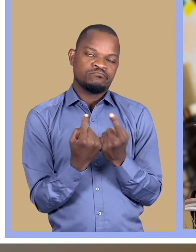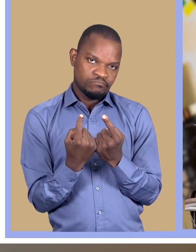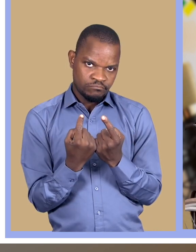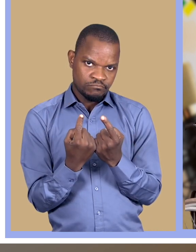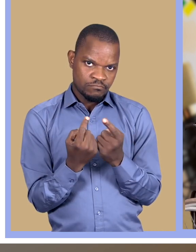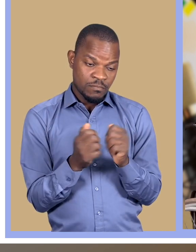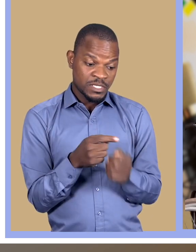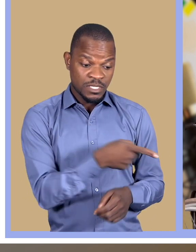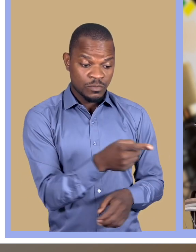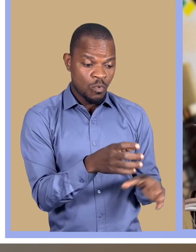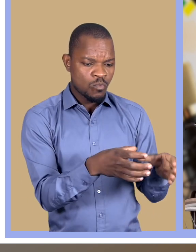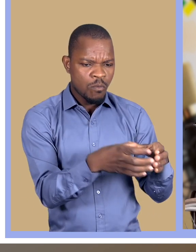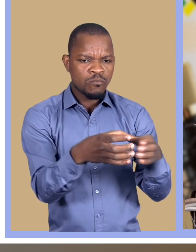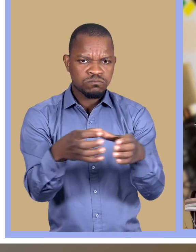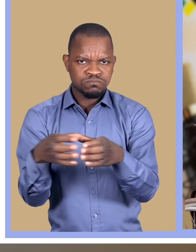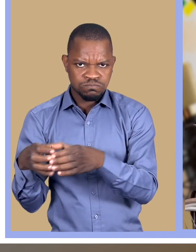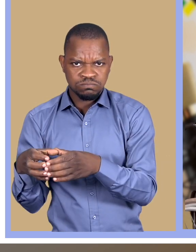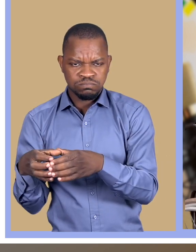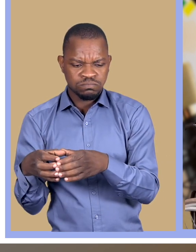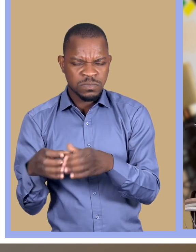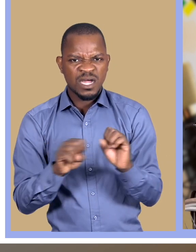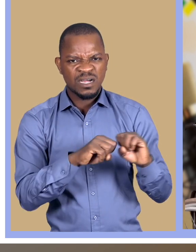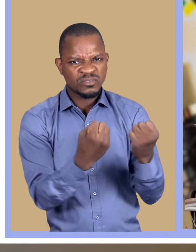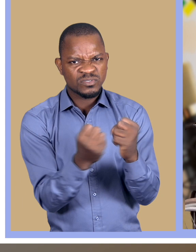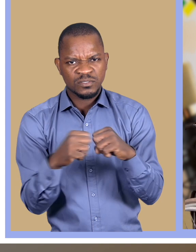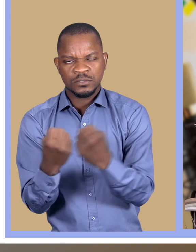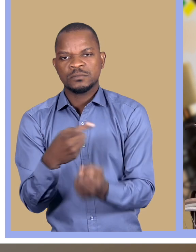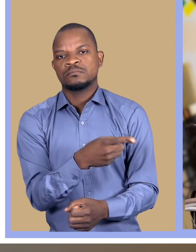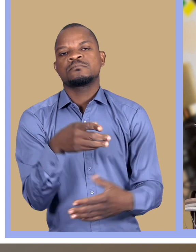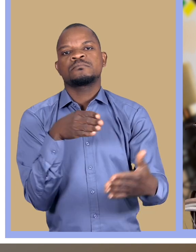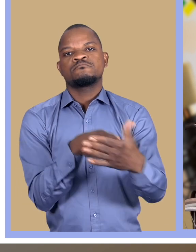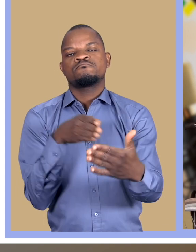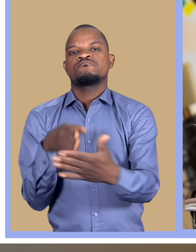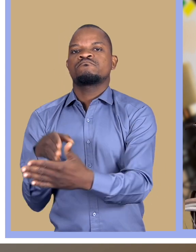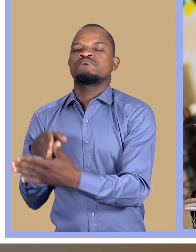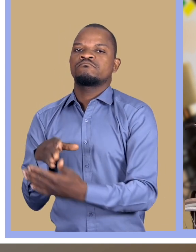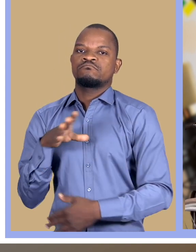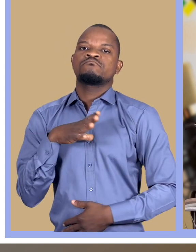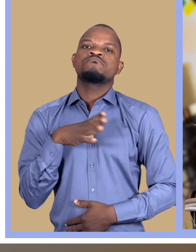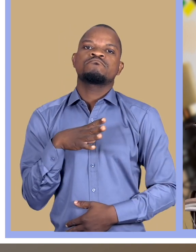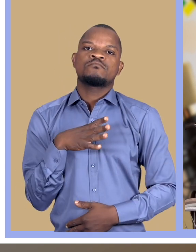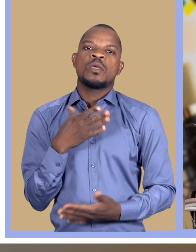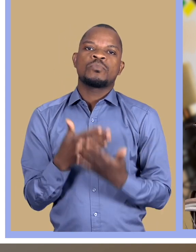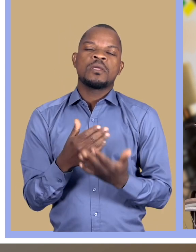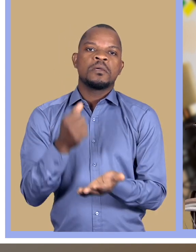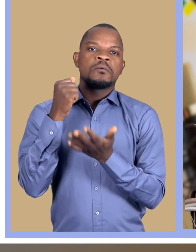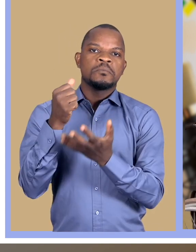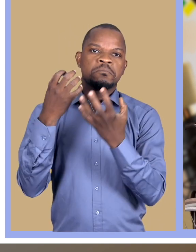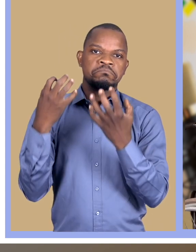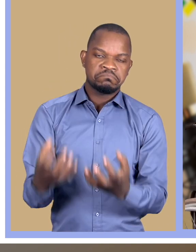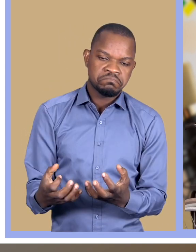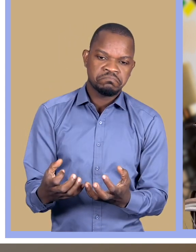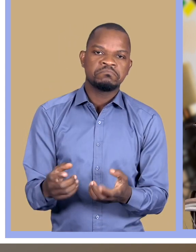Todos esses movimentos têm dificuldades, têm barreiras, justamente porque não têm tanta possibilidade, não têm